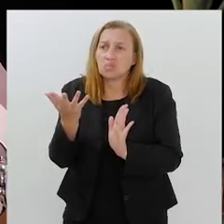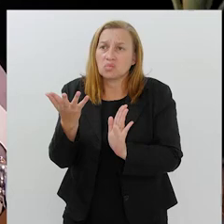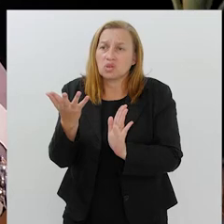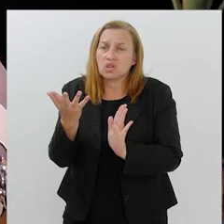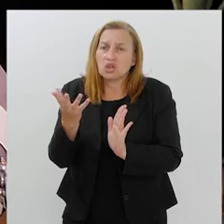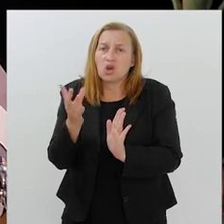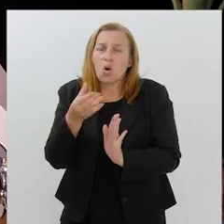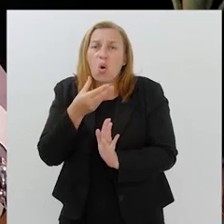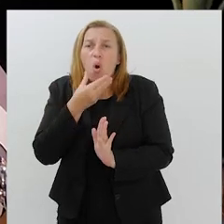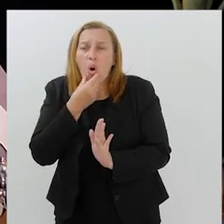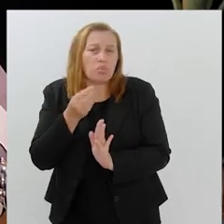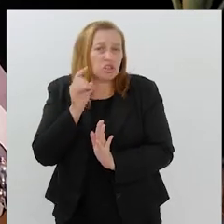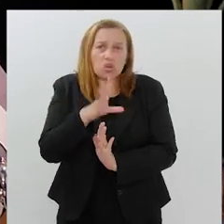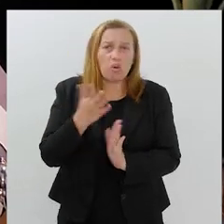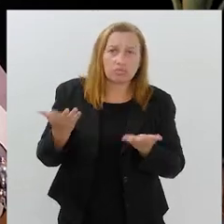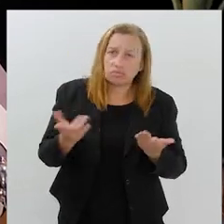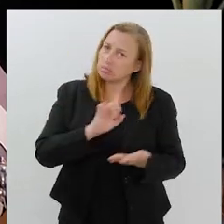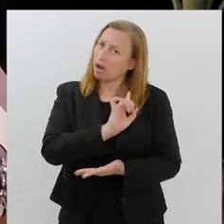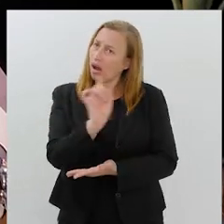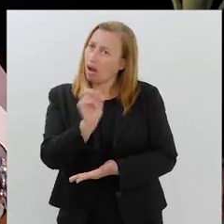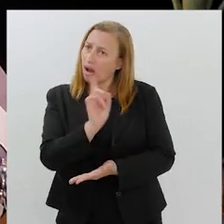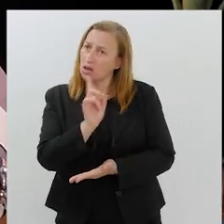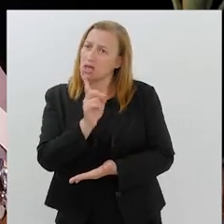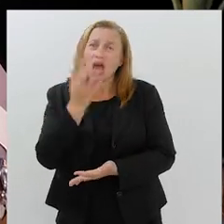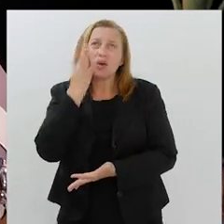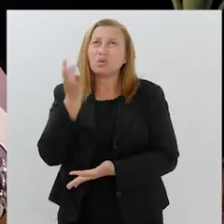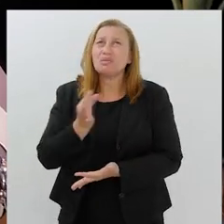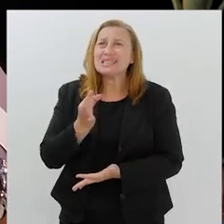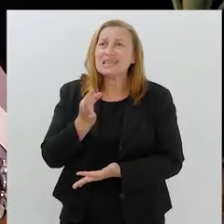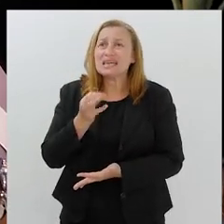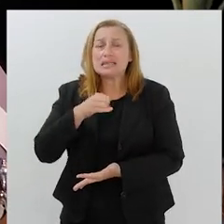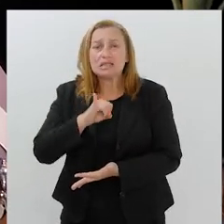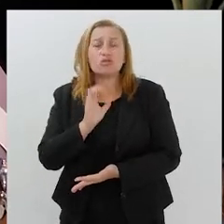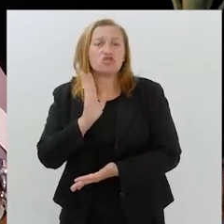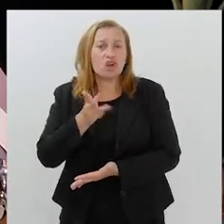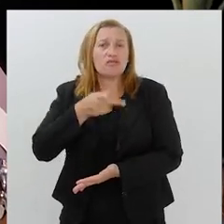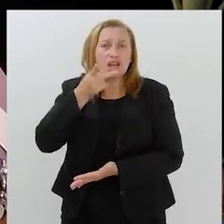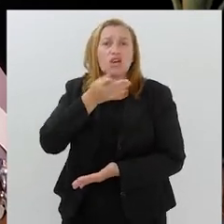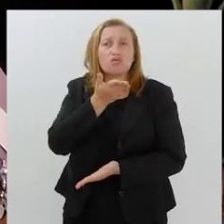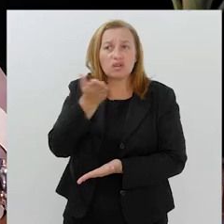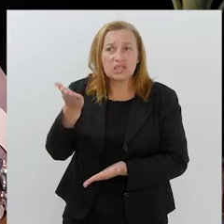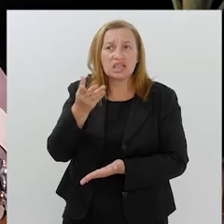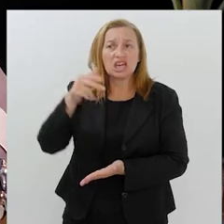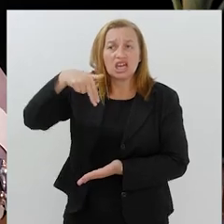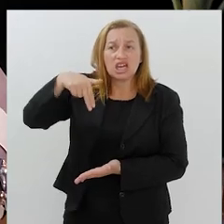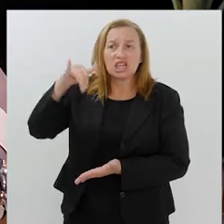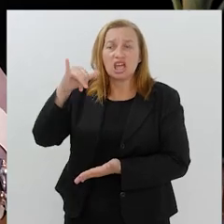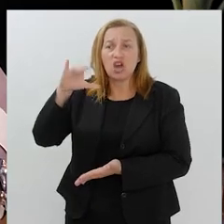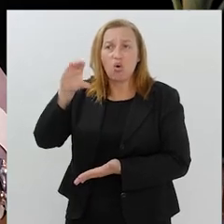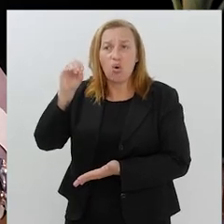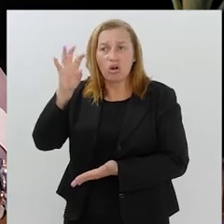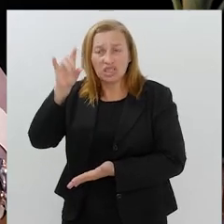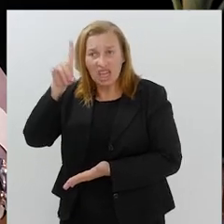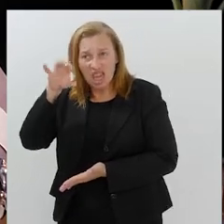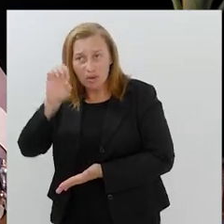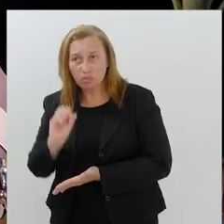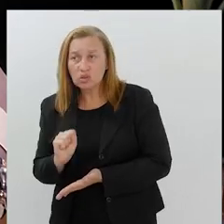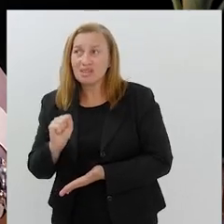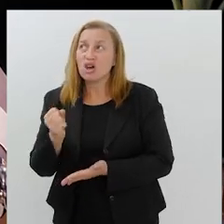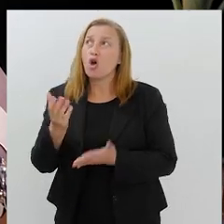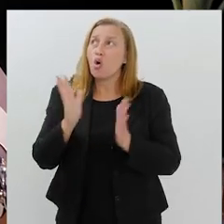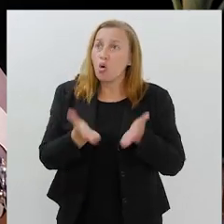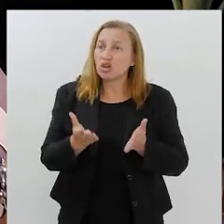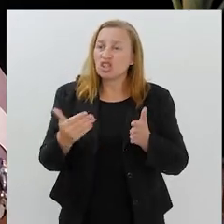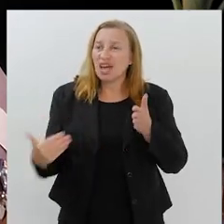é especificamente masculina né então eu eu não sei se eu cheguei a comentar com você Nicodemos que hoje até o